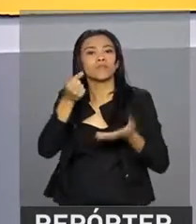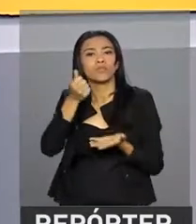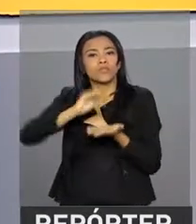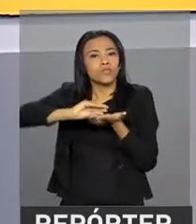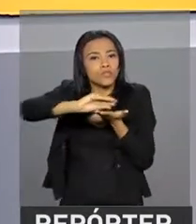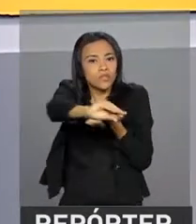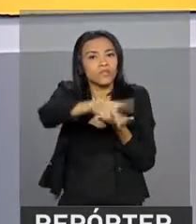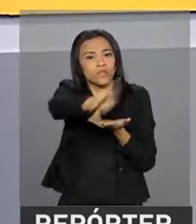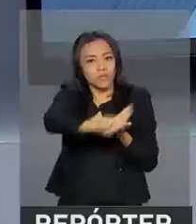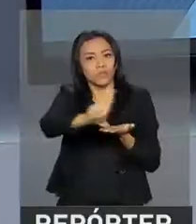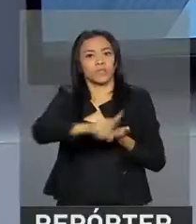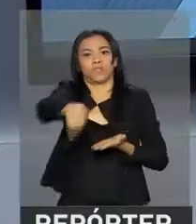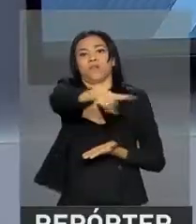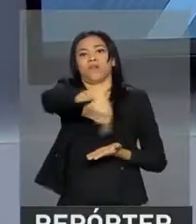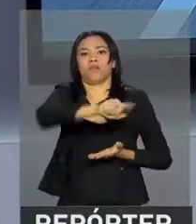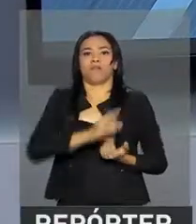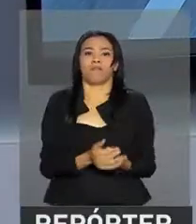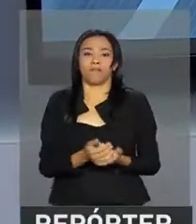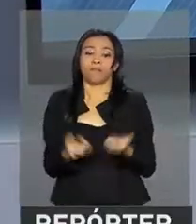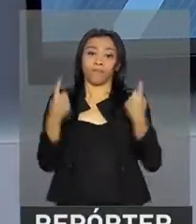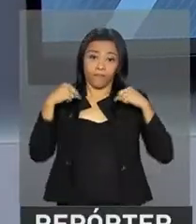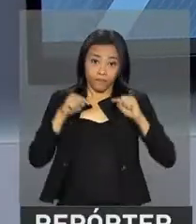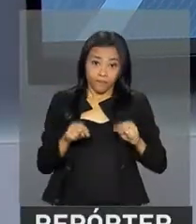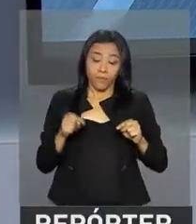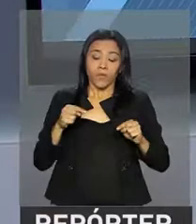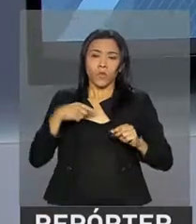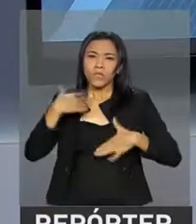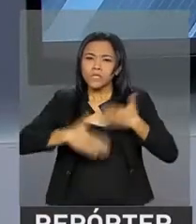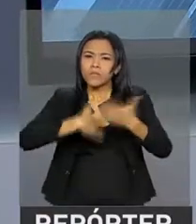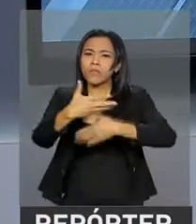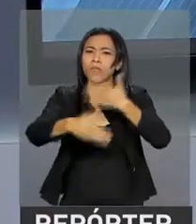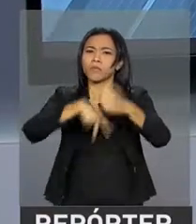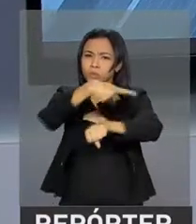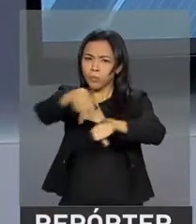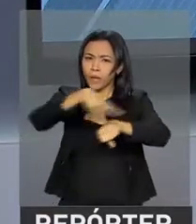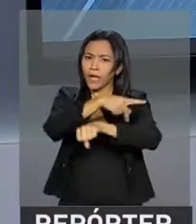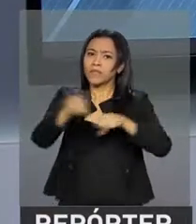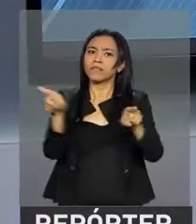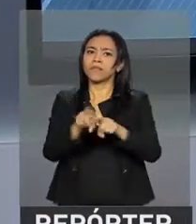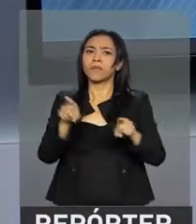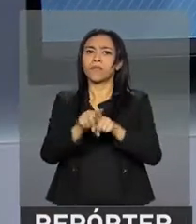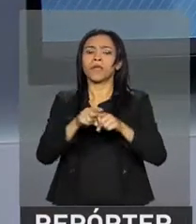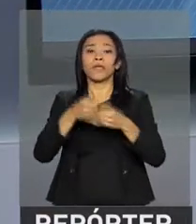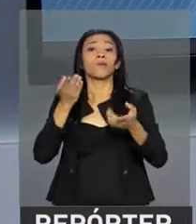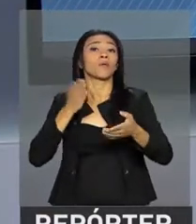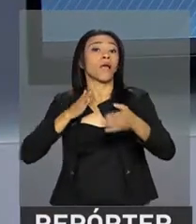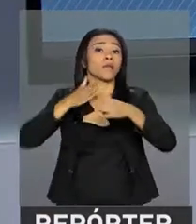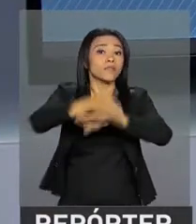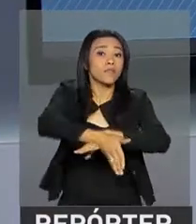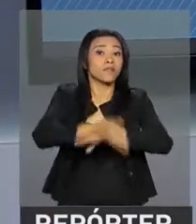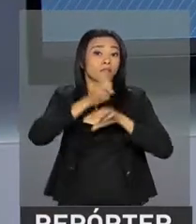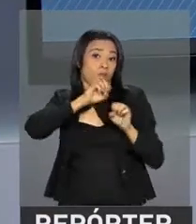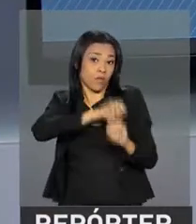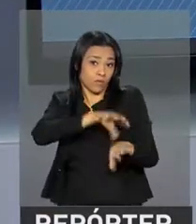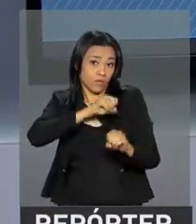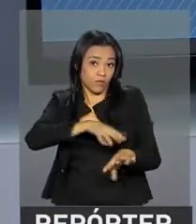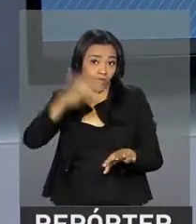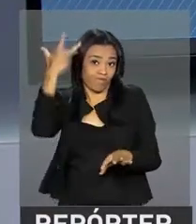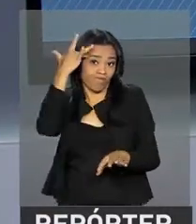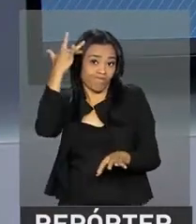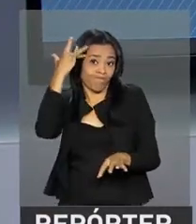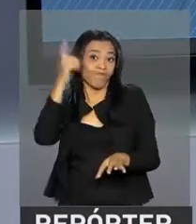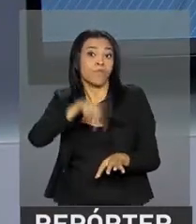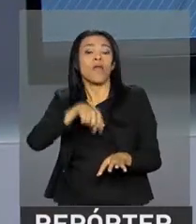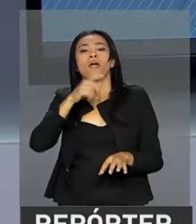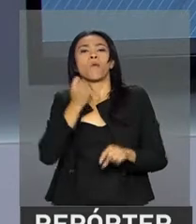contribuintes o crescimento de um país passa também pela promoção do acesso e da qualidade do ensino um dos dados